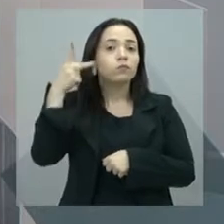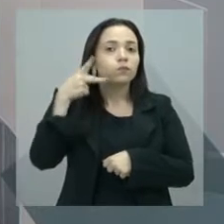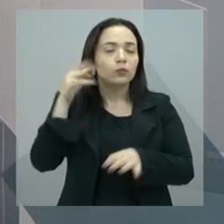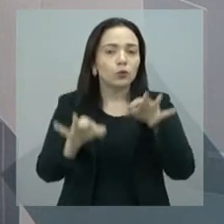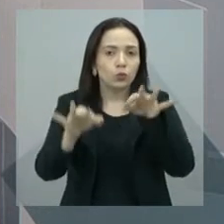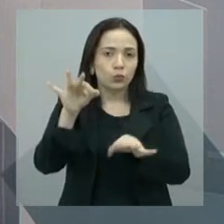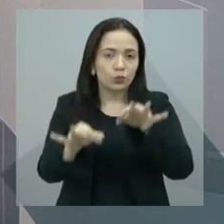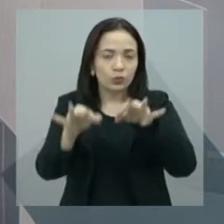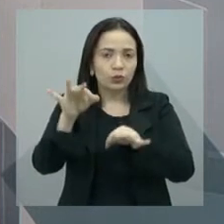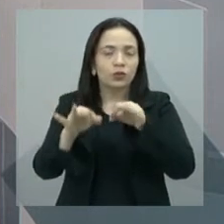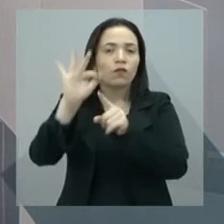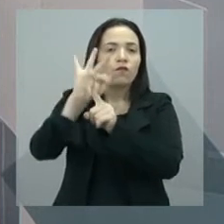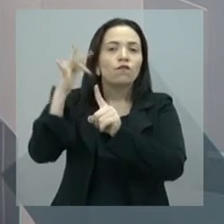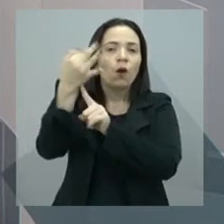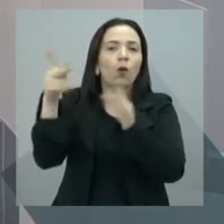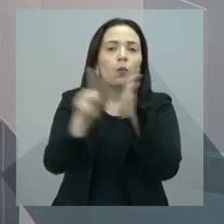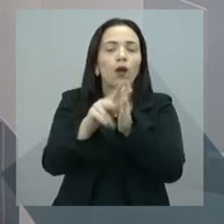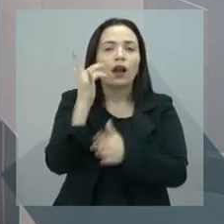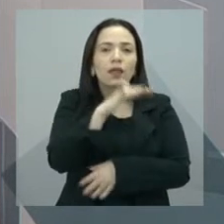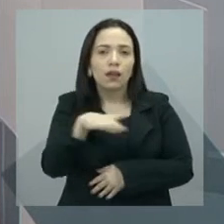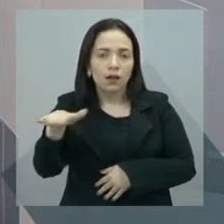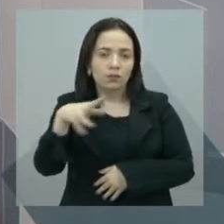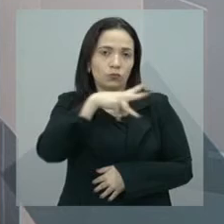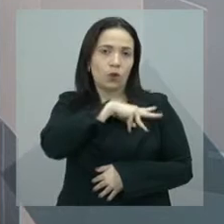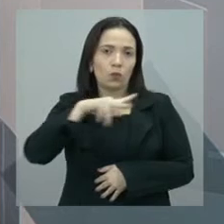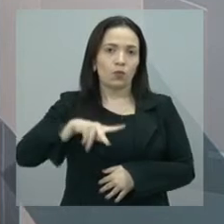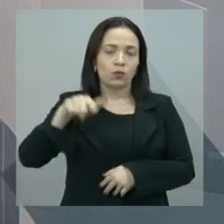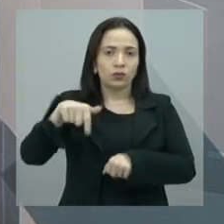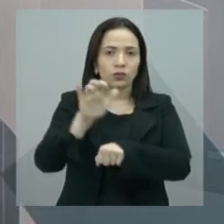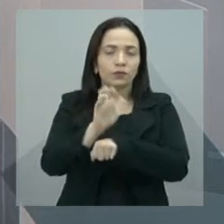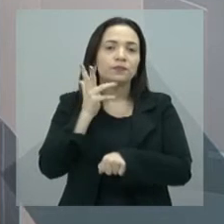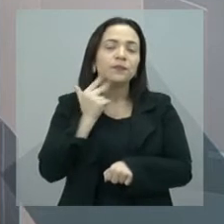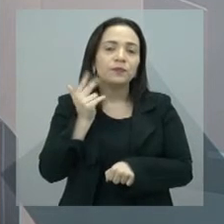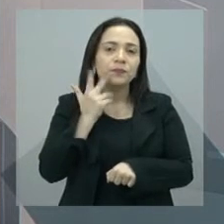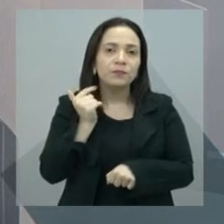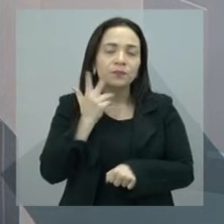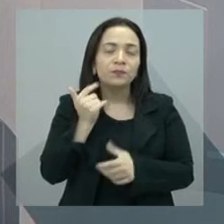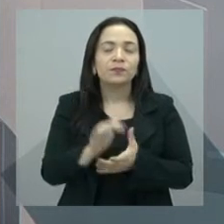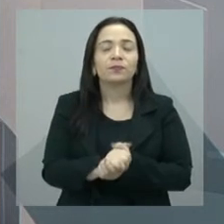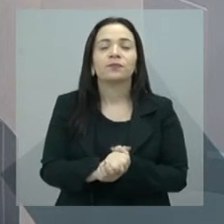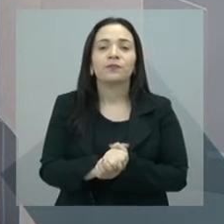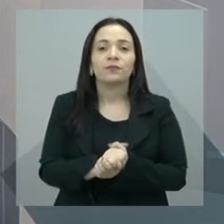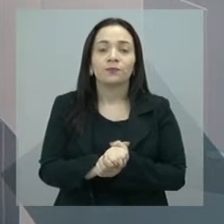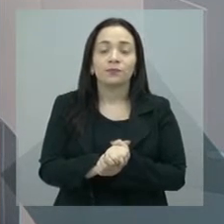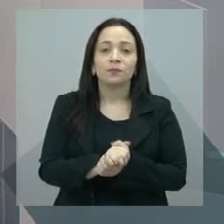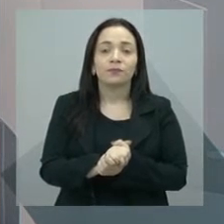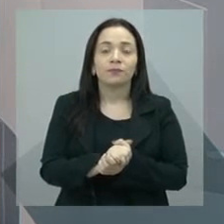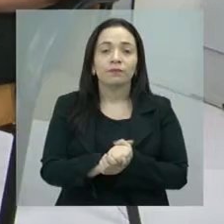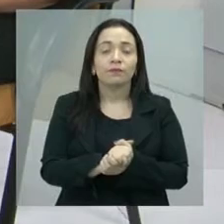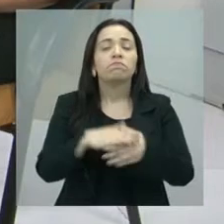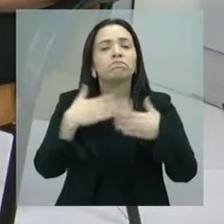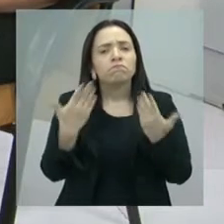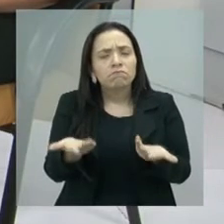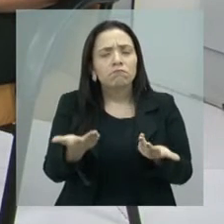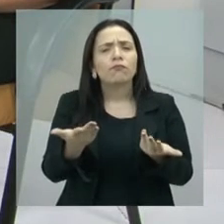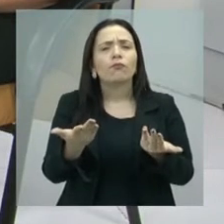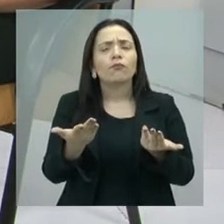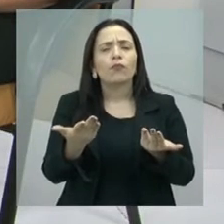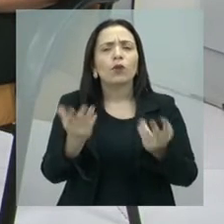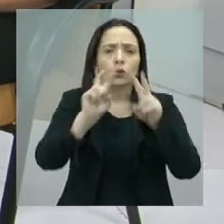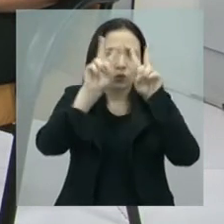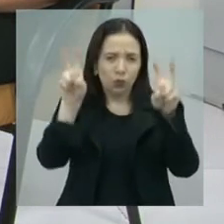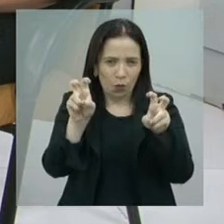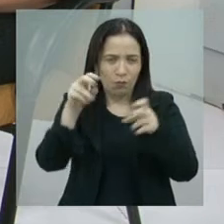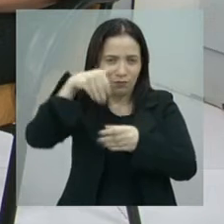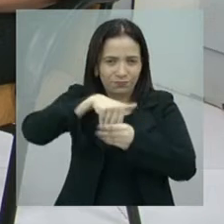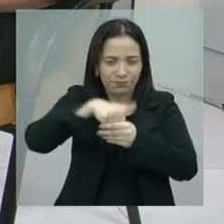de justiça da Vara da Infância do Ministério Público Estadual aqui do Ceará. E é a questão da